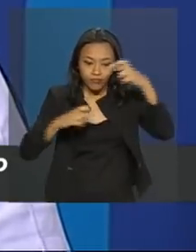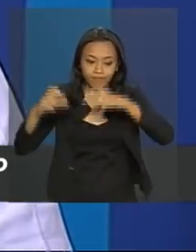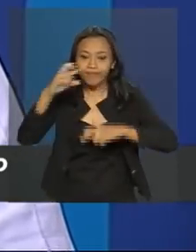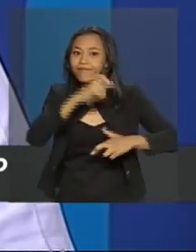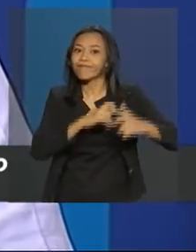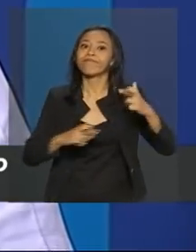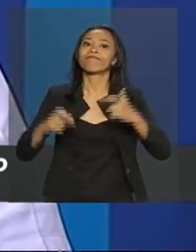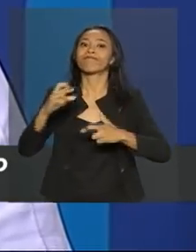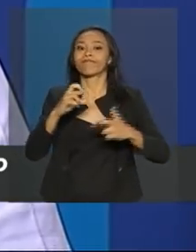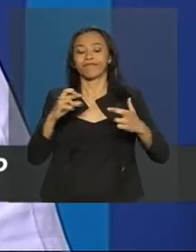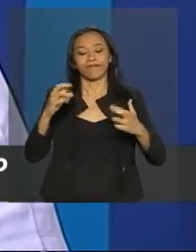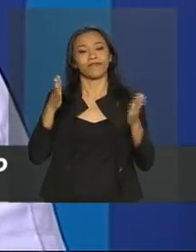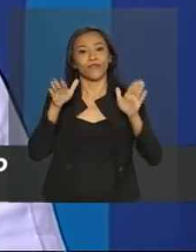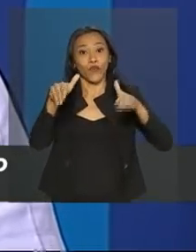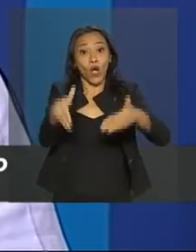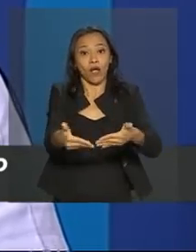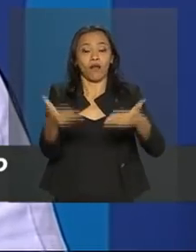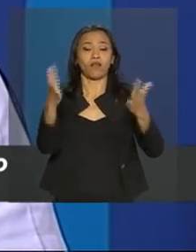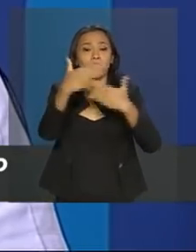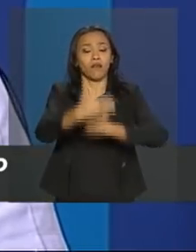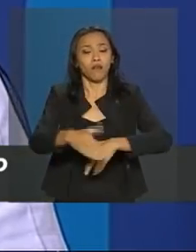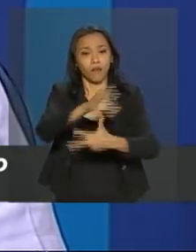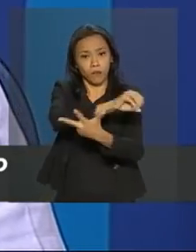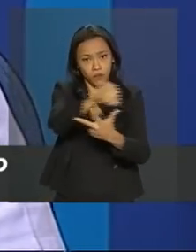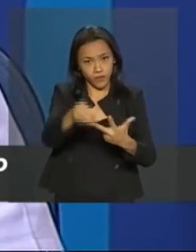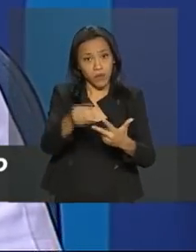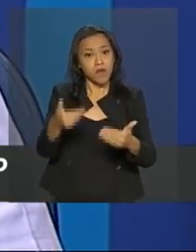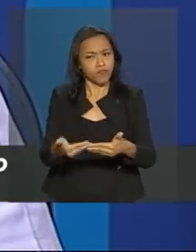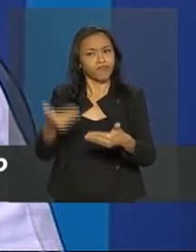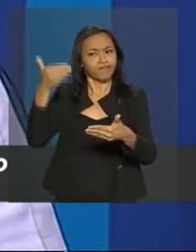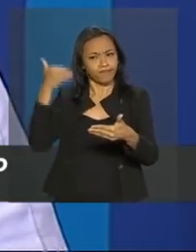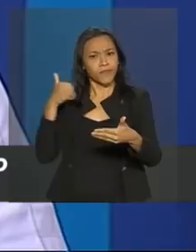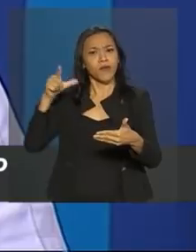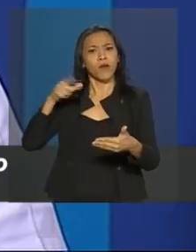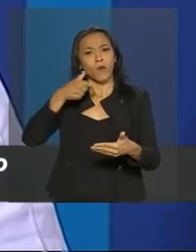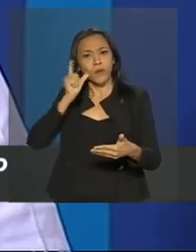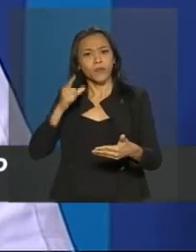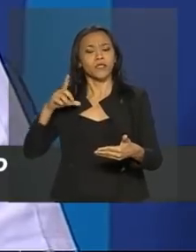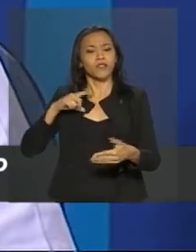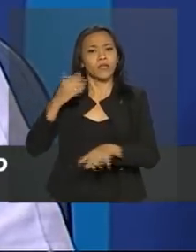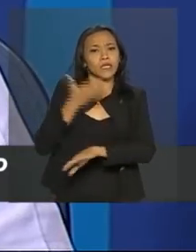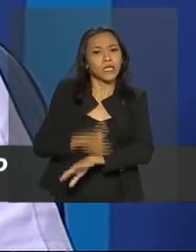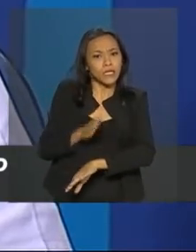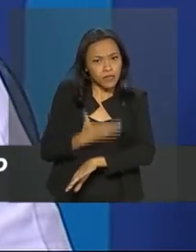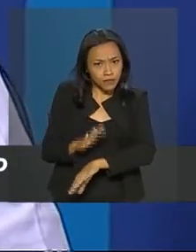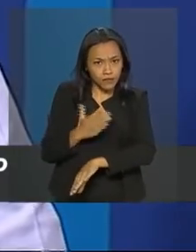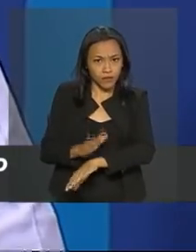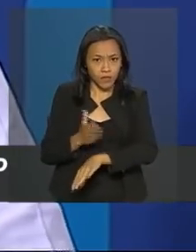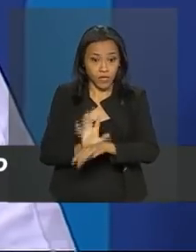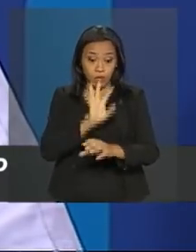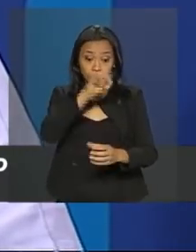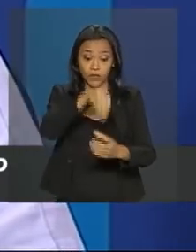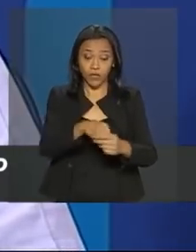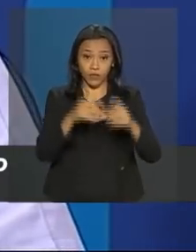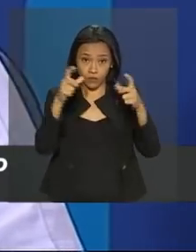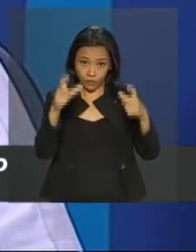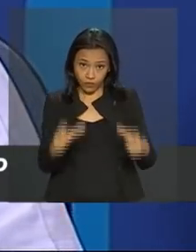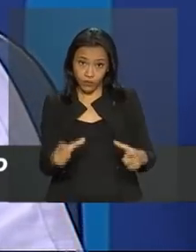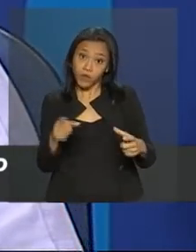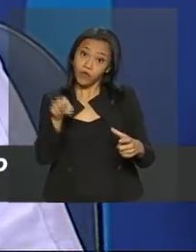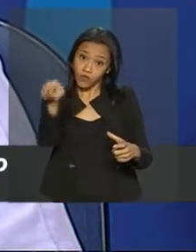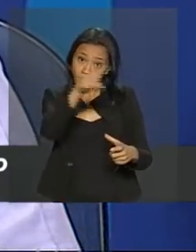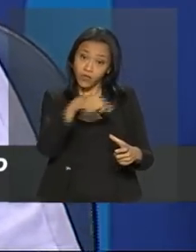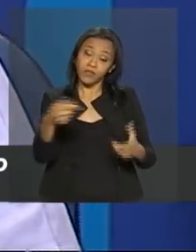do inep de todos estado fizemos um treinamento ontem no centro integrado e o senhor também estão